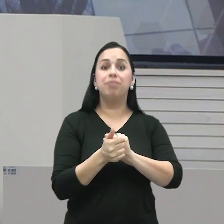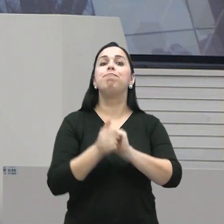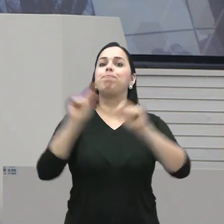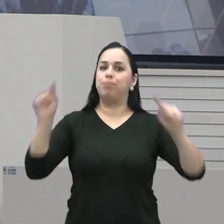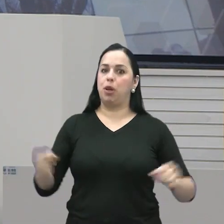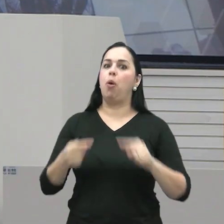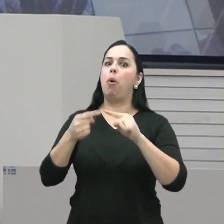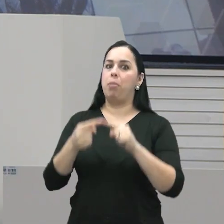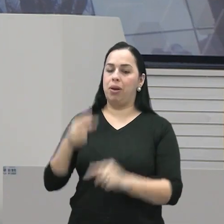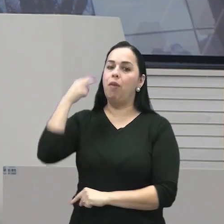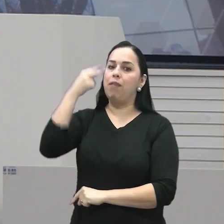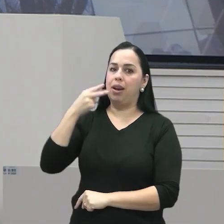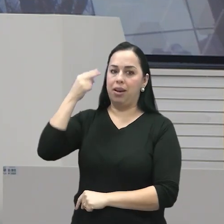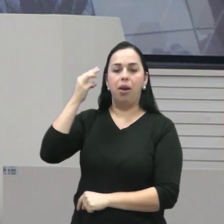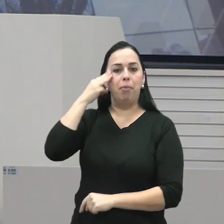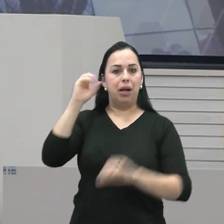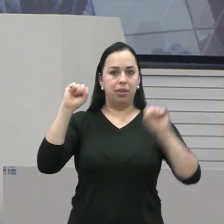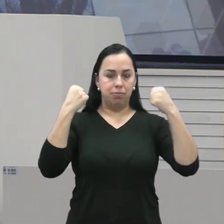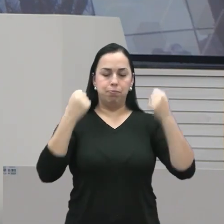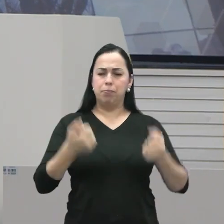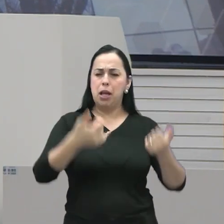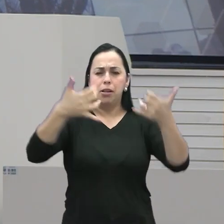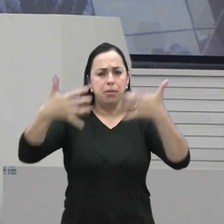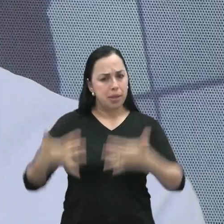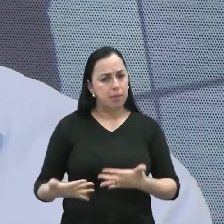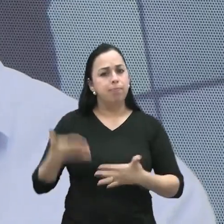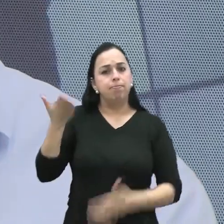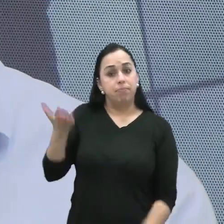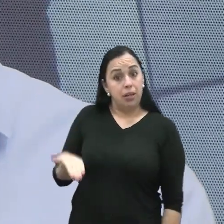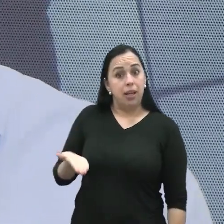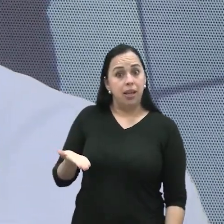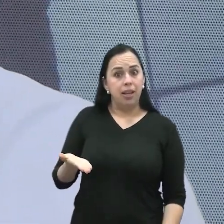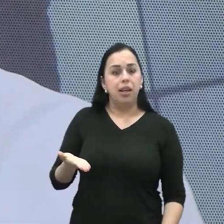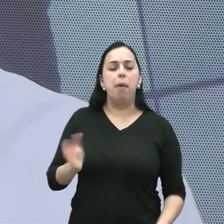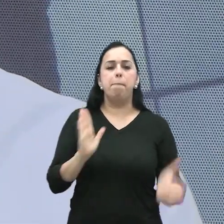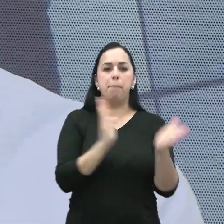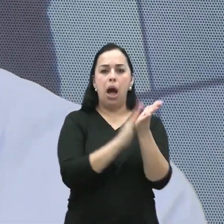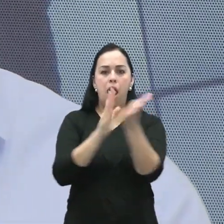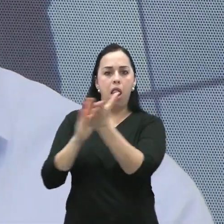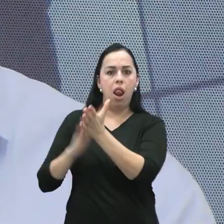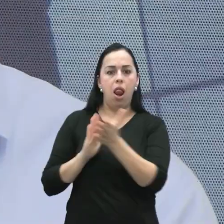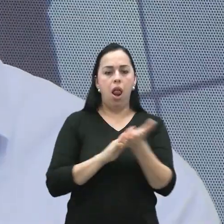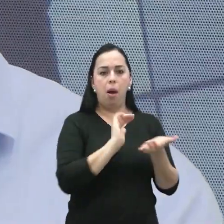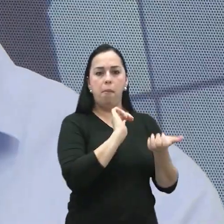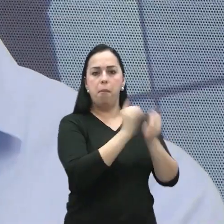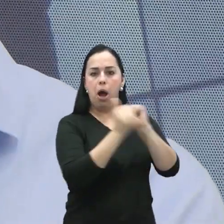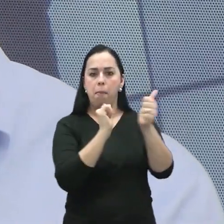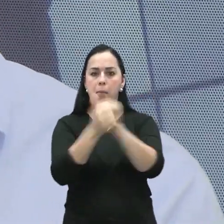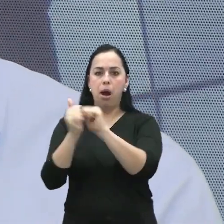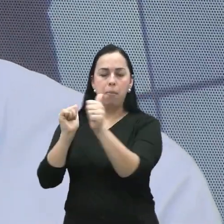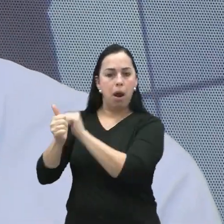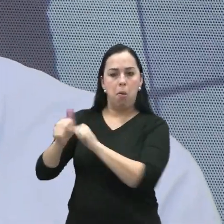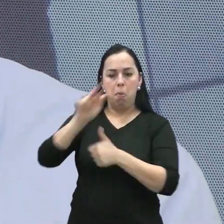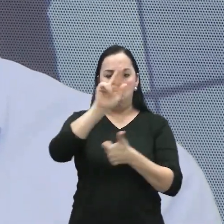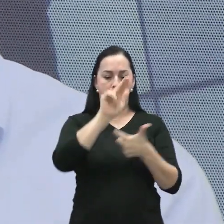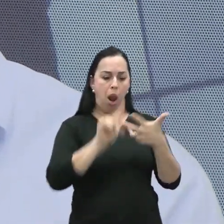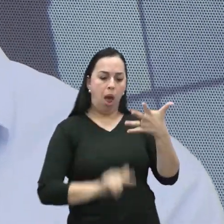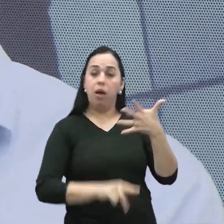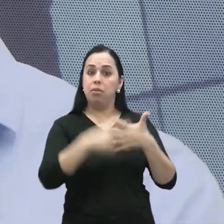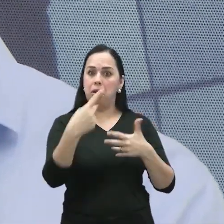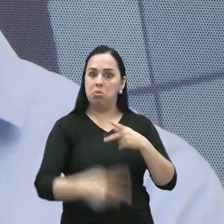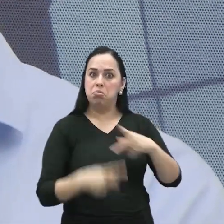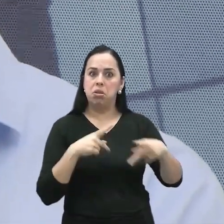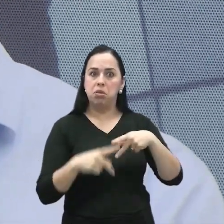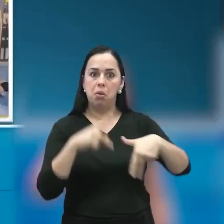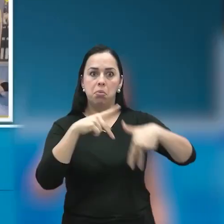foi o assunto abordado pelo vereador Marcão da Academia. O parlamentar parabenizou a conquista e a participação de